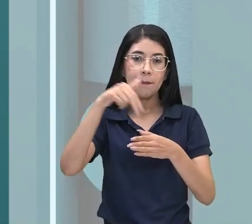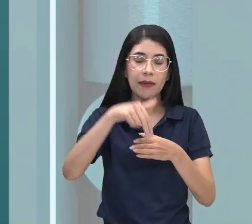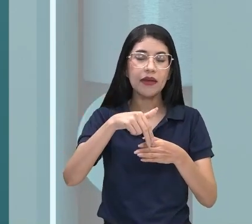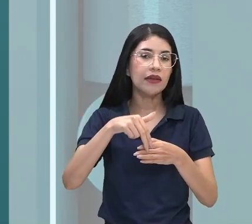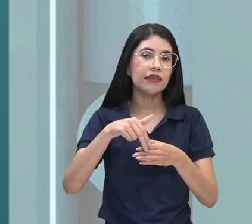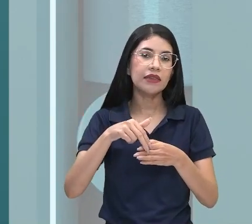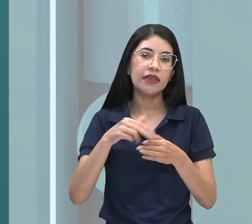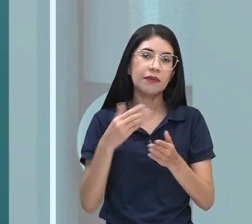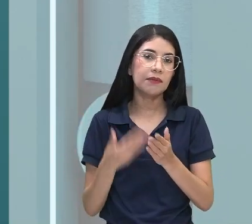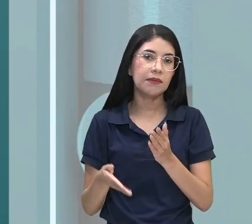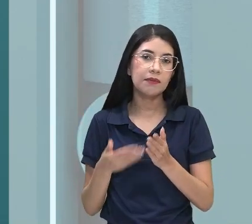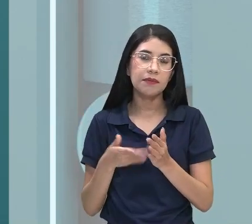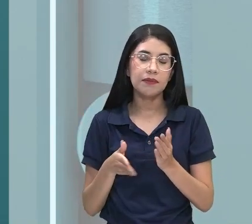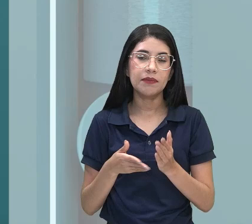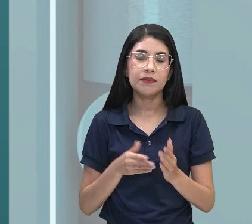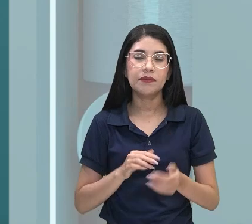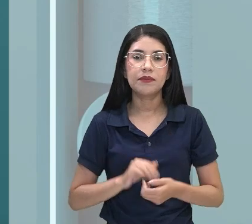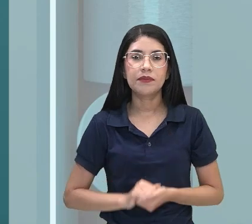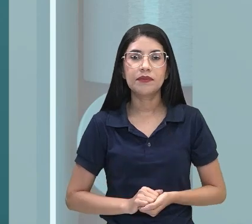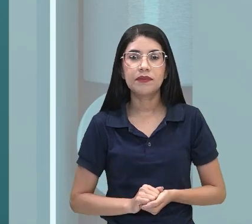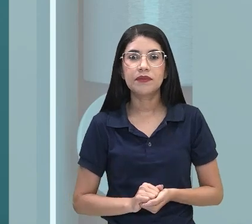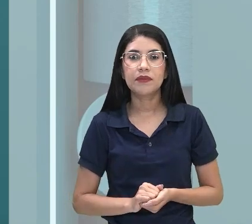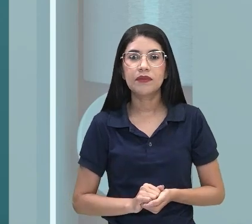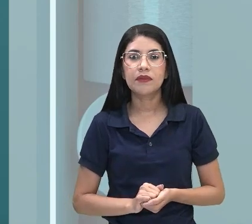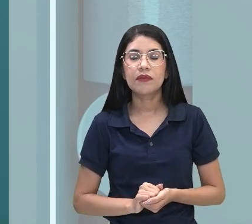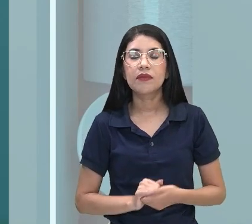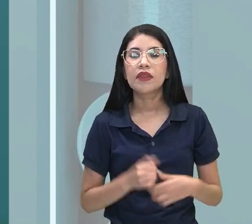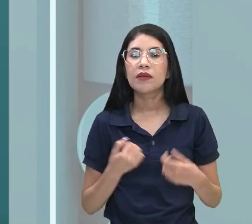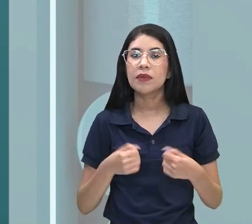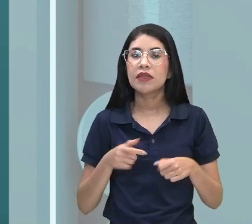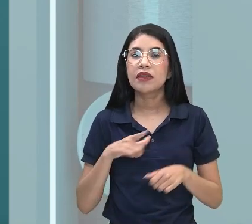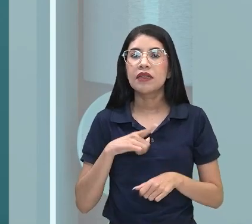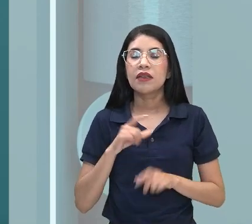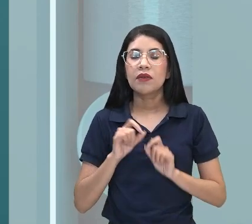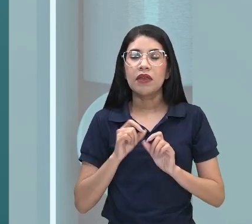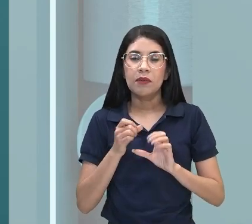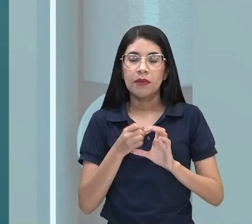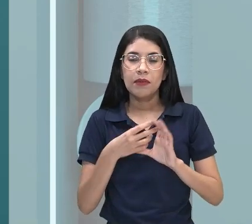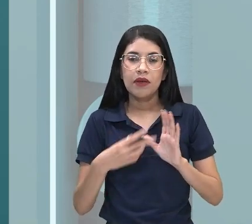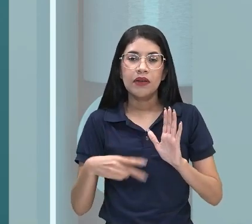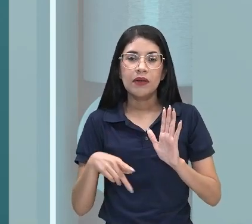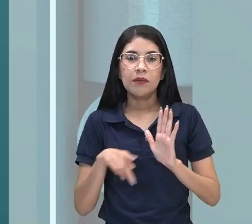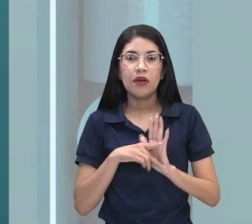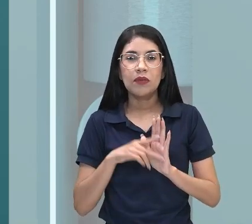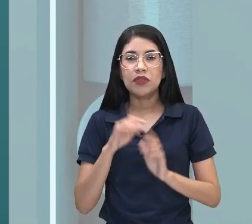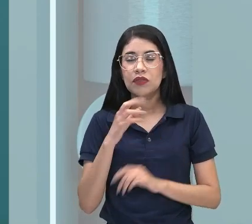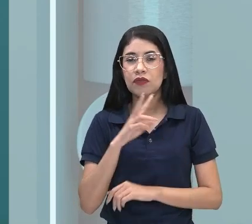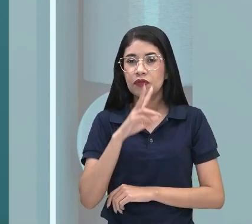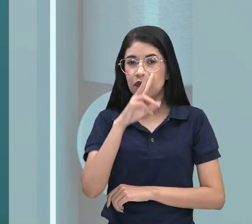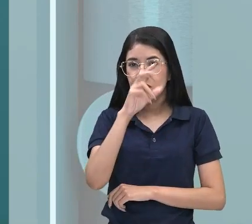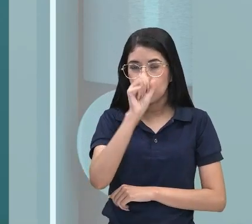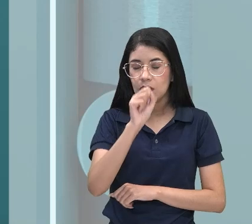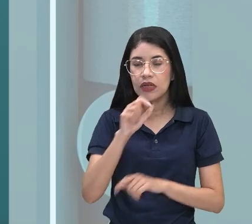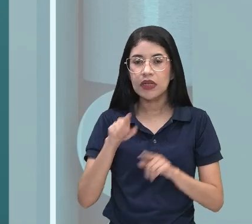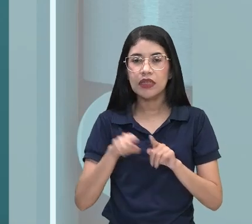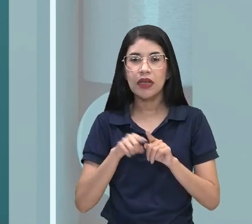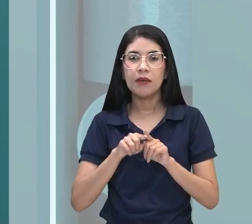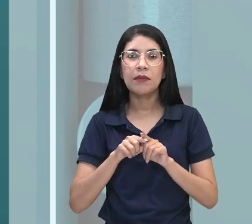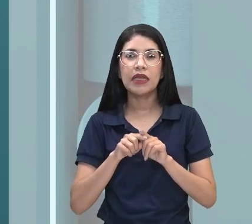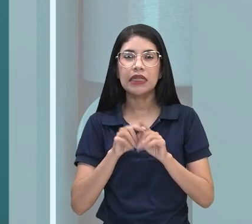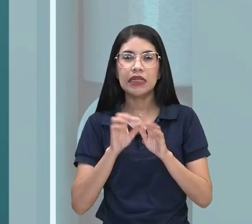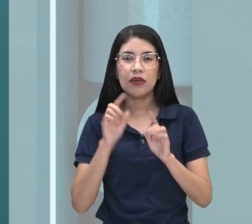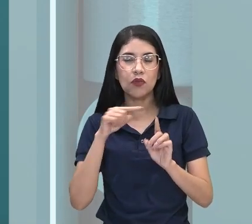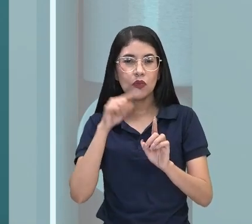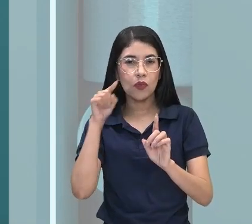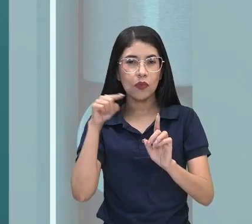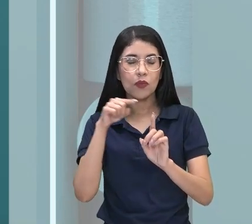ele invalida o seu lançamento. Então, além de ter as características da força, da precisão do lançamento, ele precisa